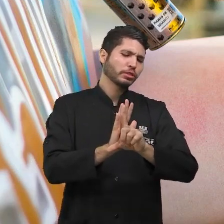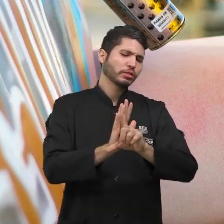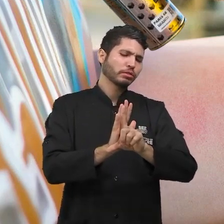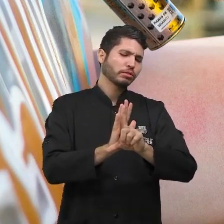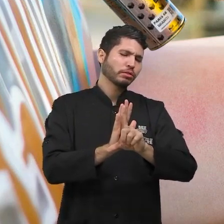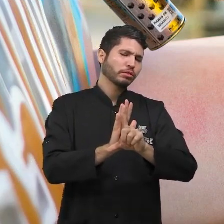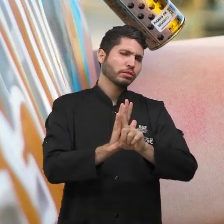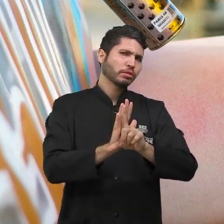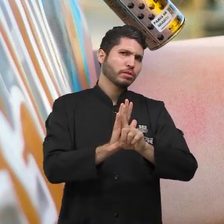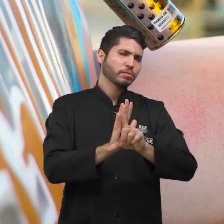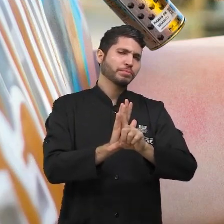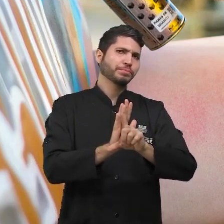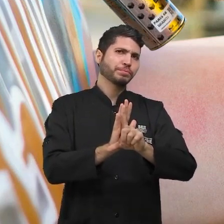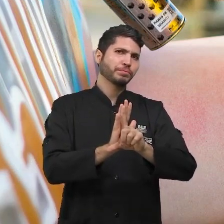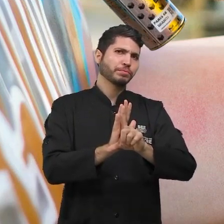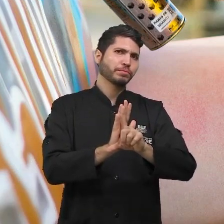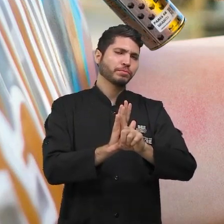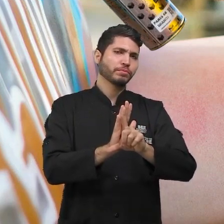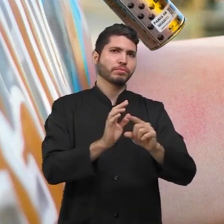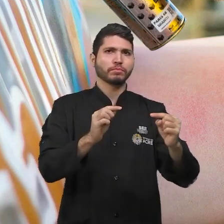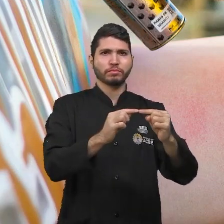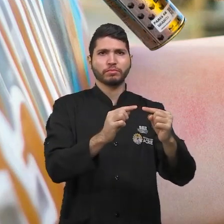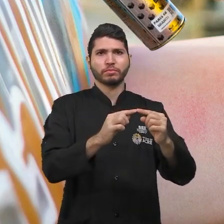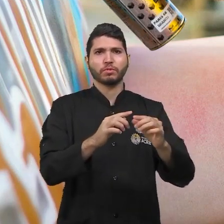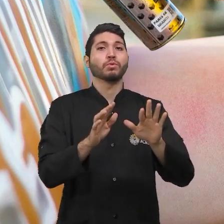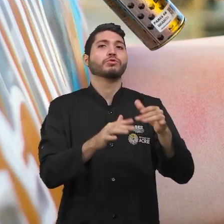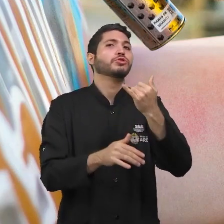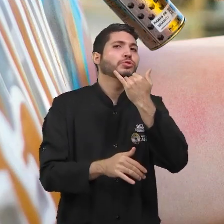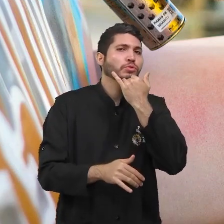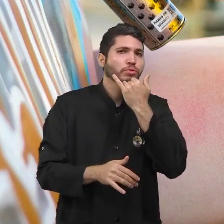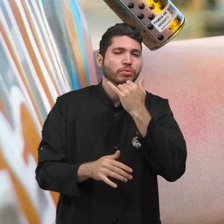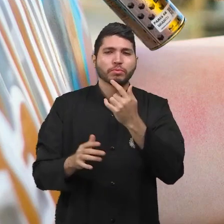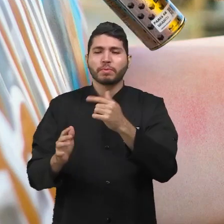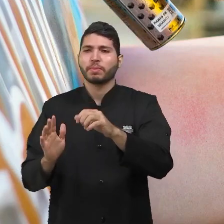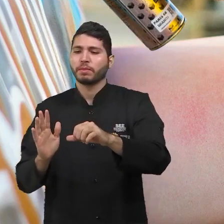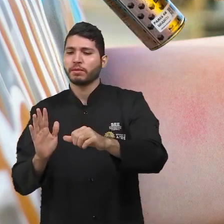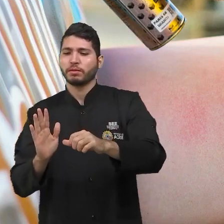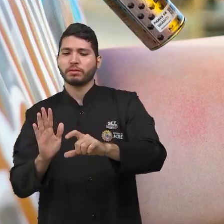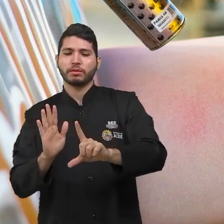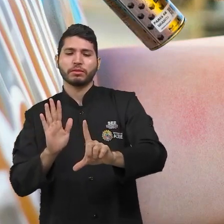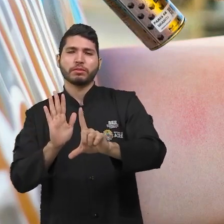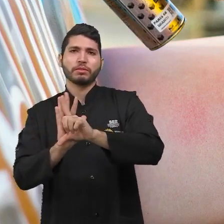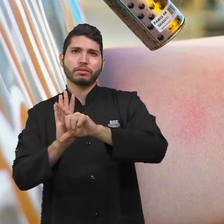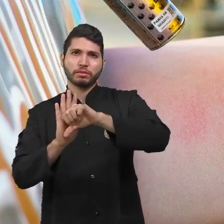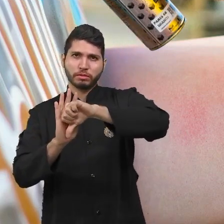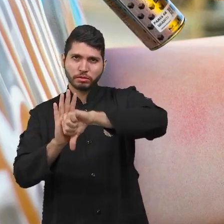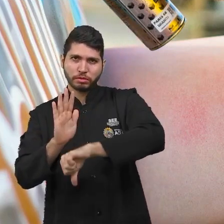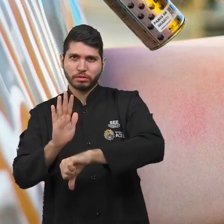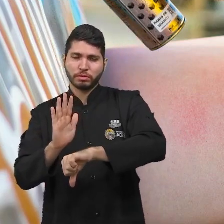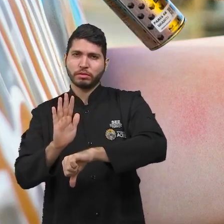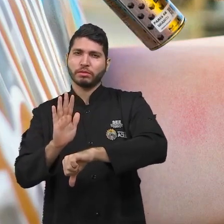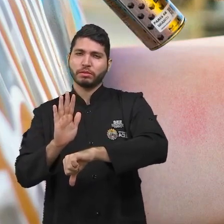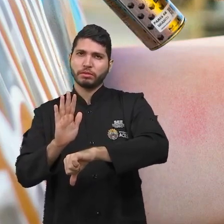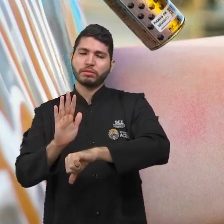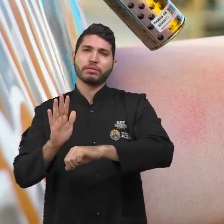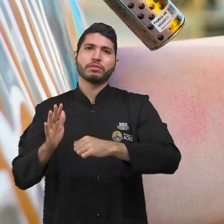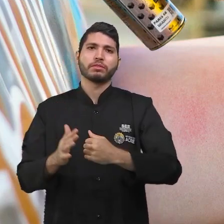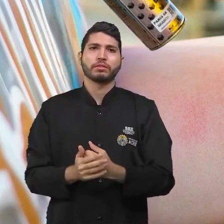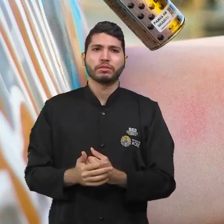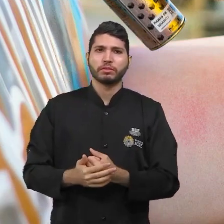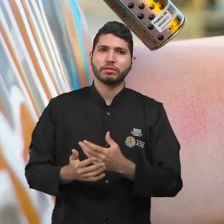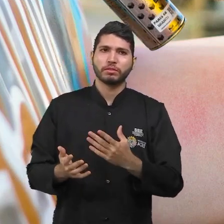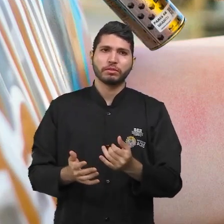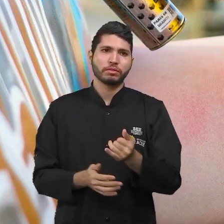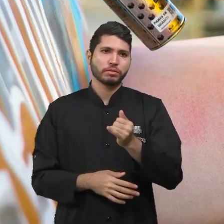o grafite é considerado ilegal quando criado sem permissão. Ou seja, por mais que seja uma obra que trate